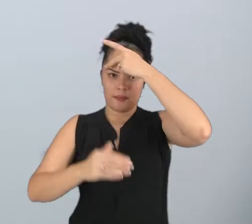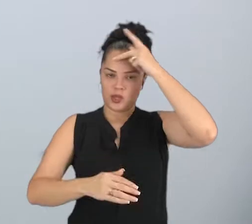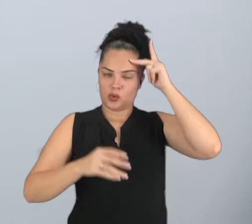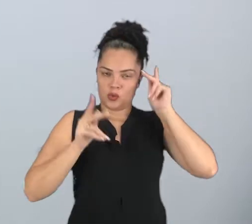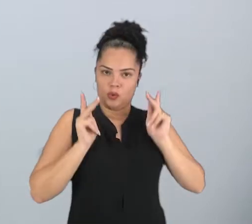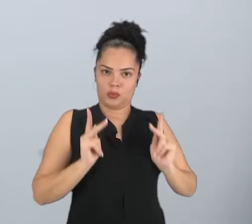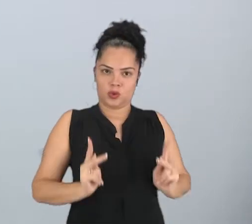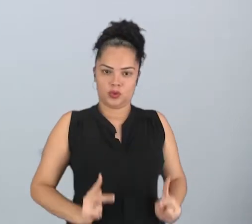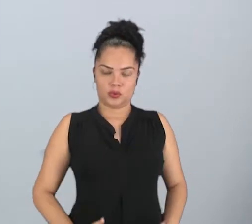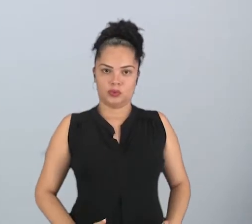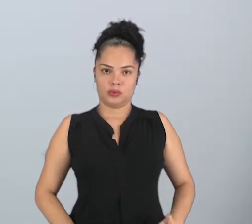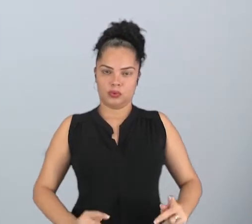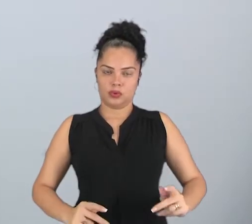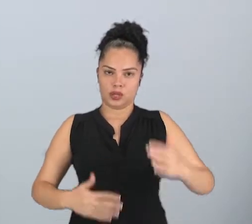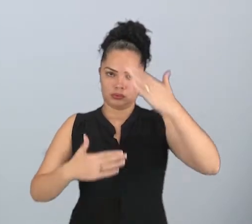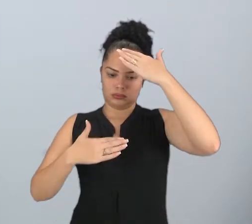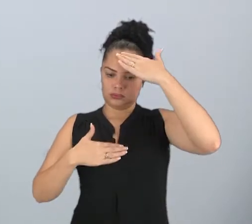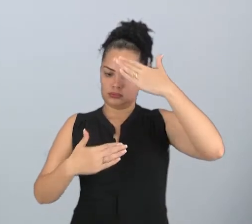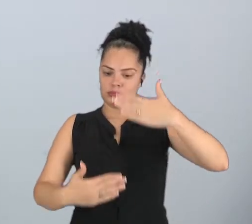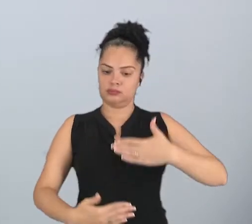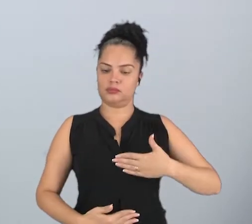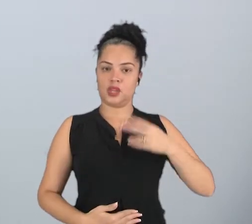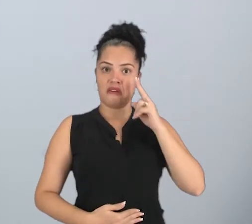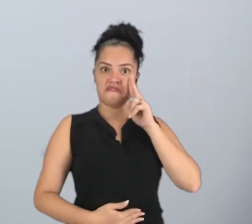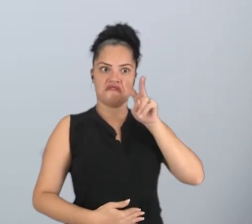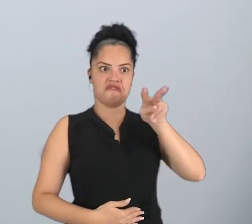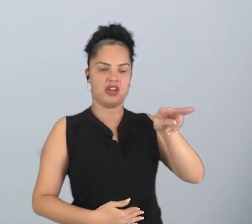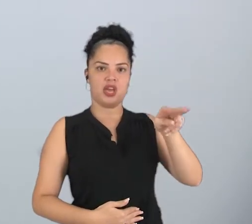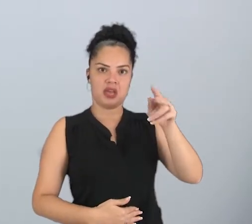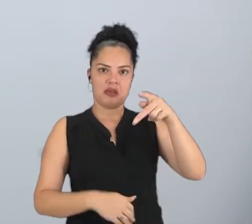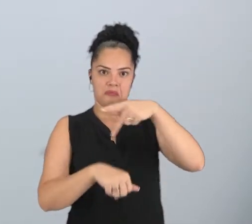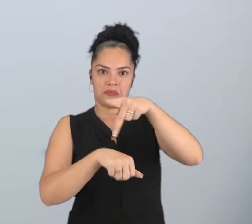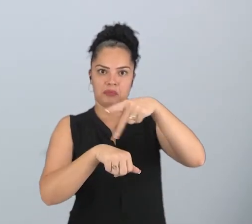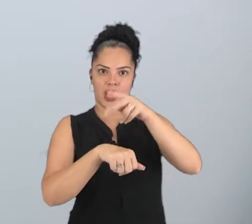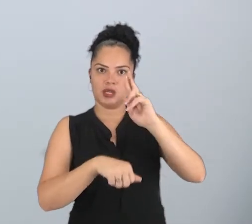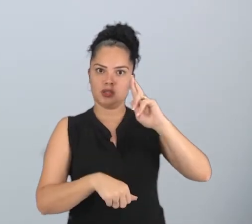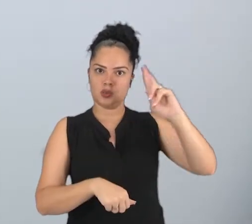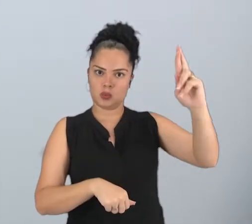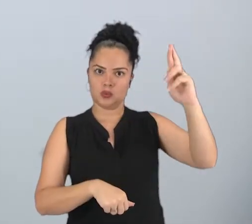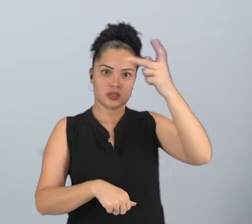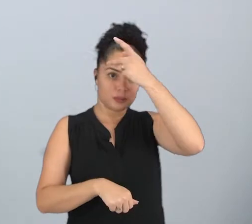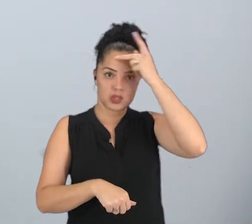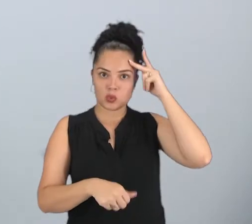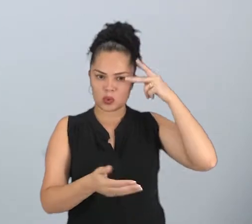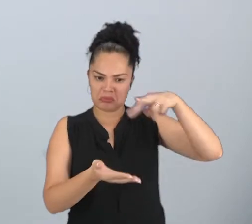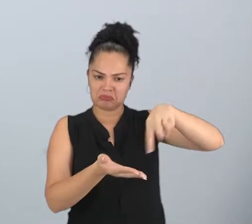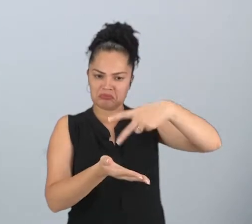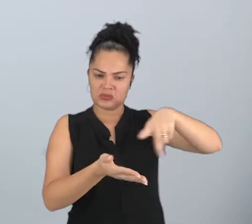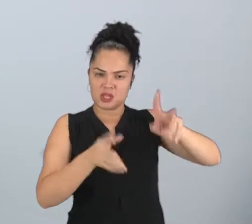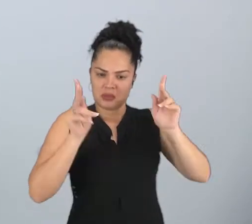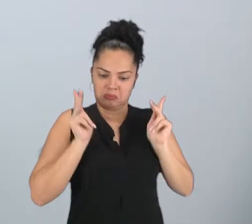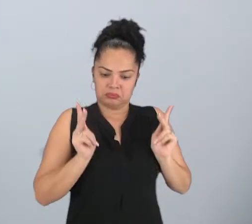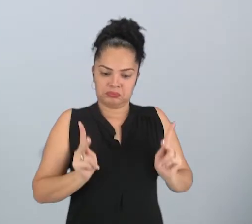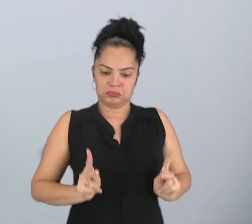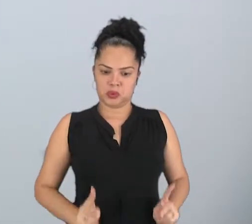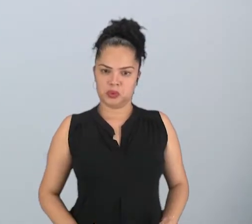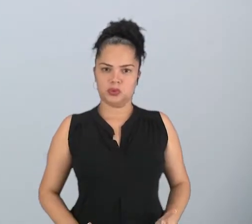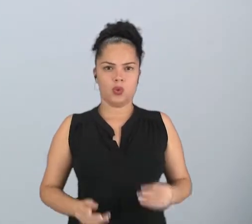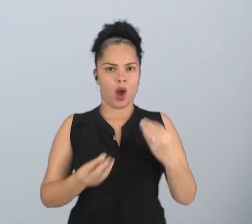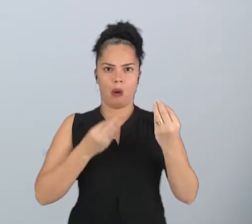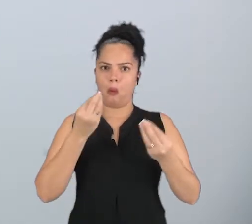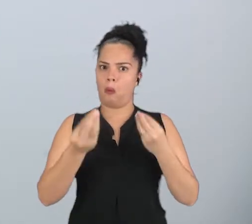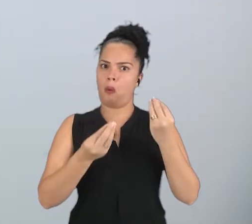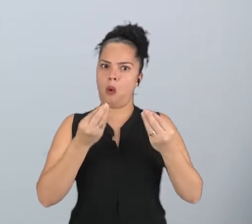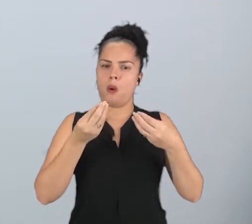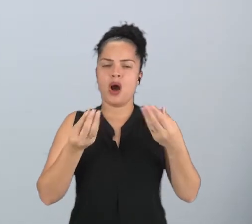postura, dos gestos. Quando você olha um bailarino russo dançando, você diz, nossa, será que essa pessoa tem ossos? Porque é